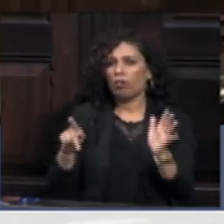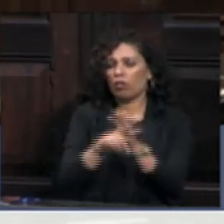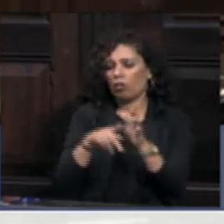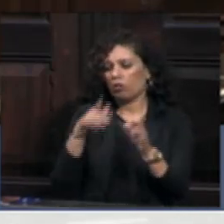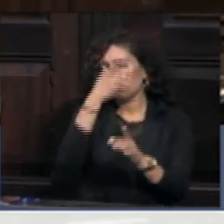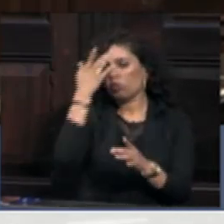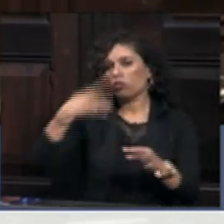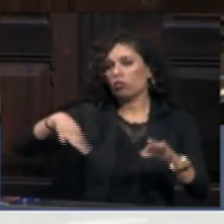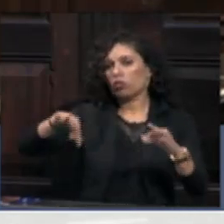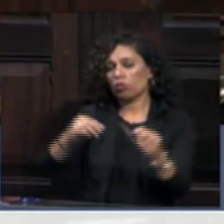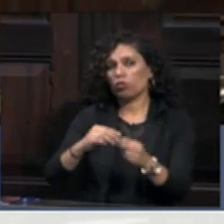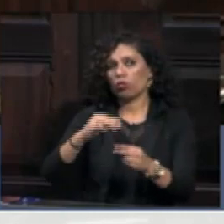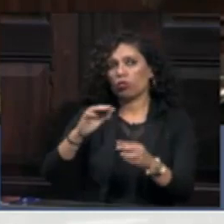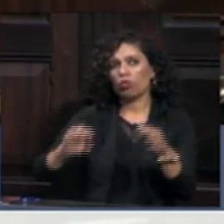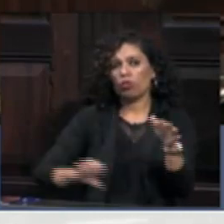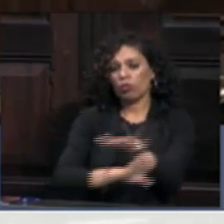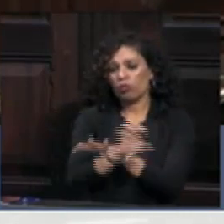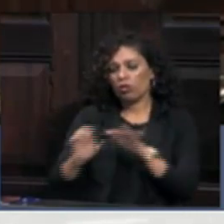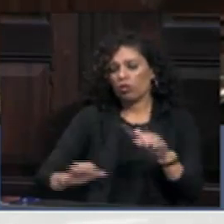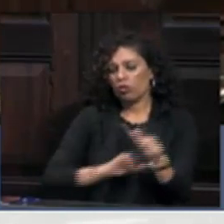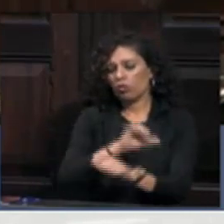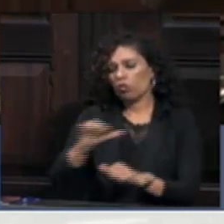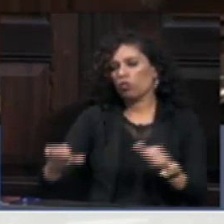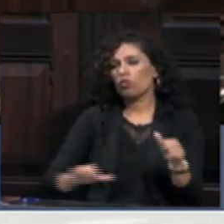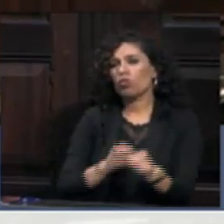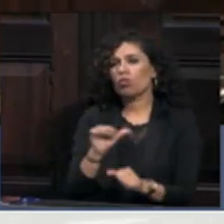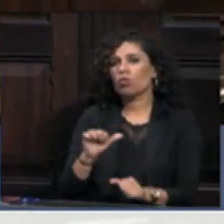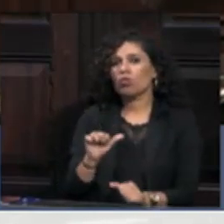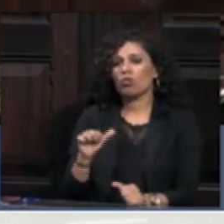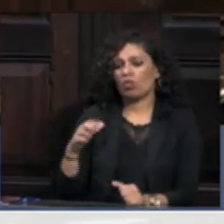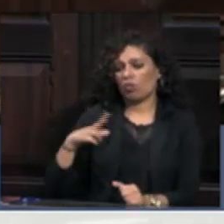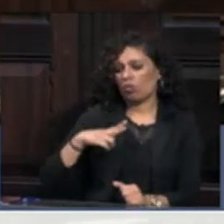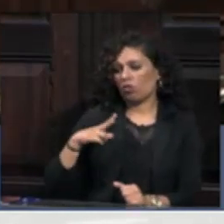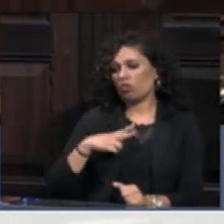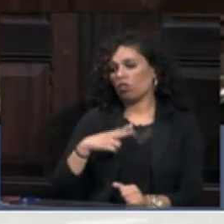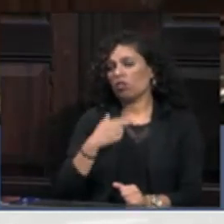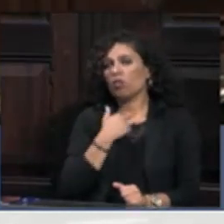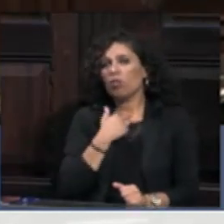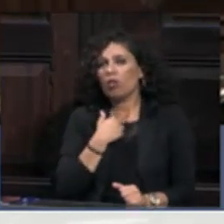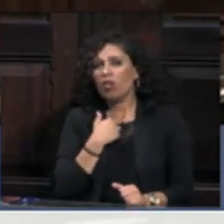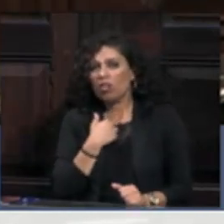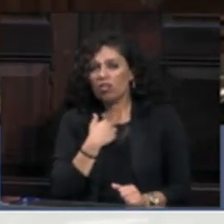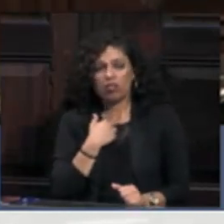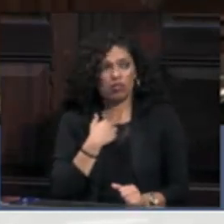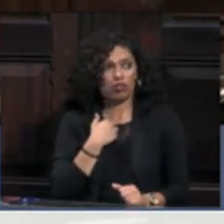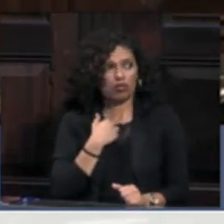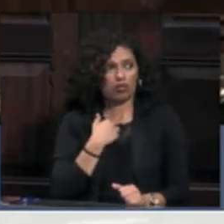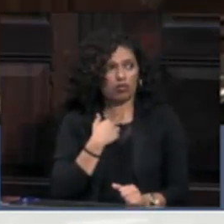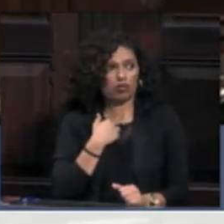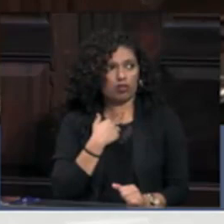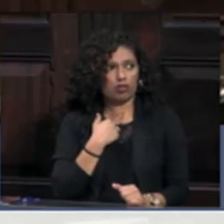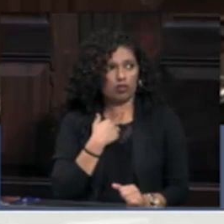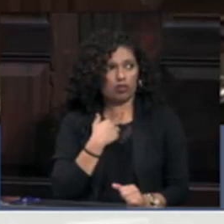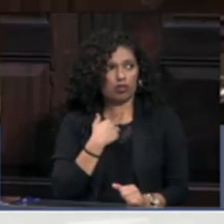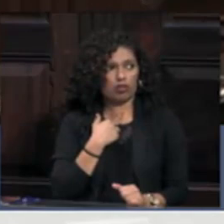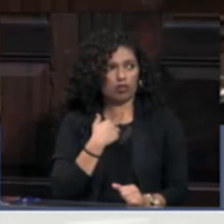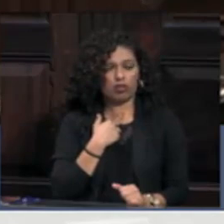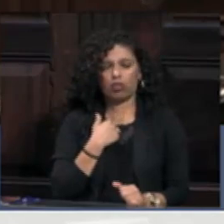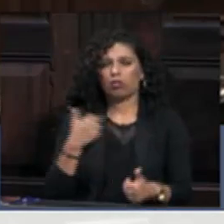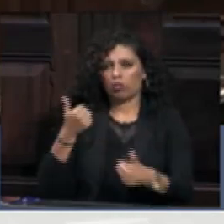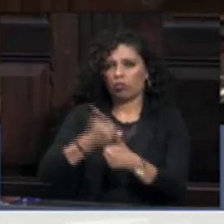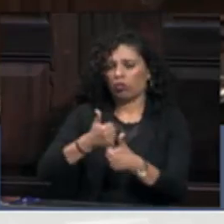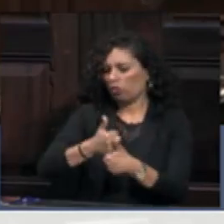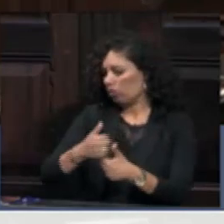não pode ser privatizada ao bel prazer de qualquer governo que se acha no